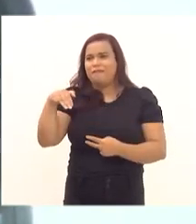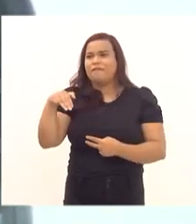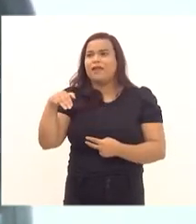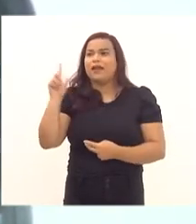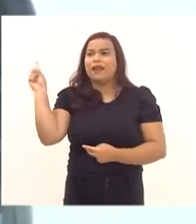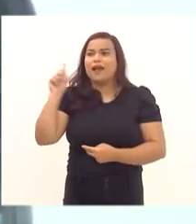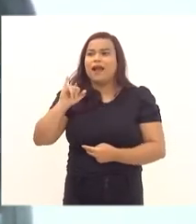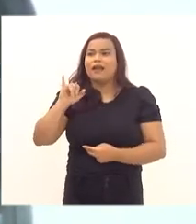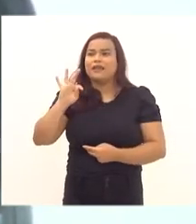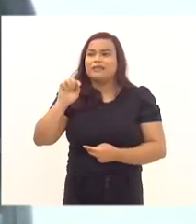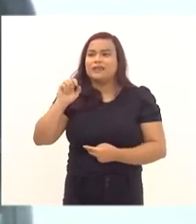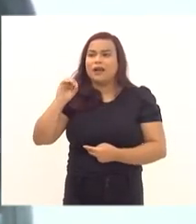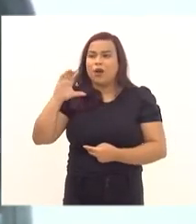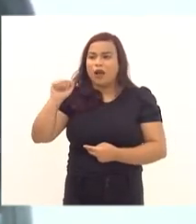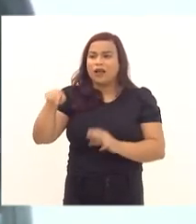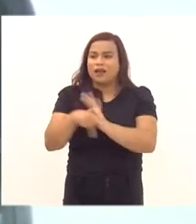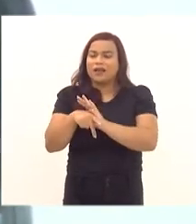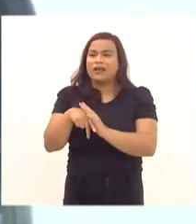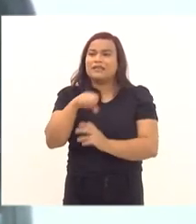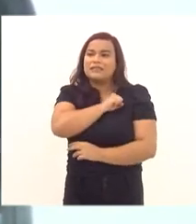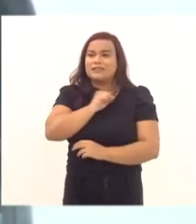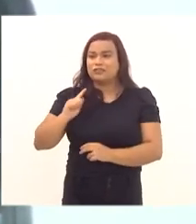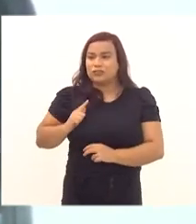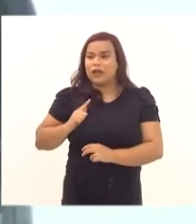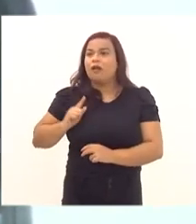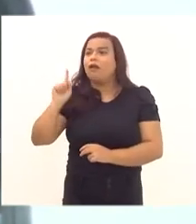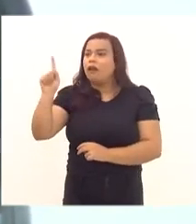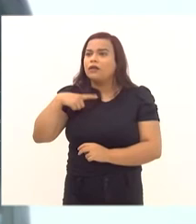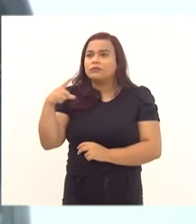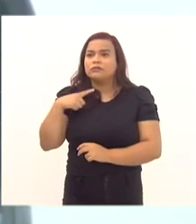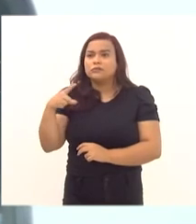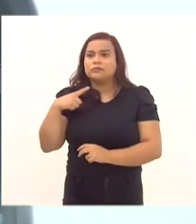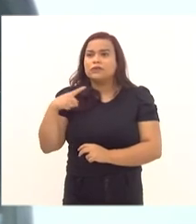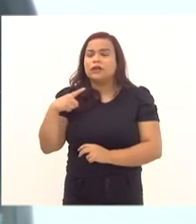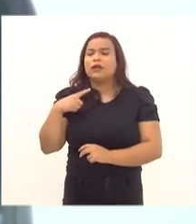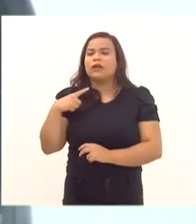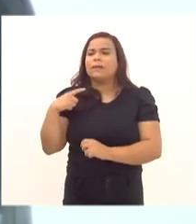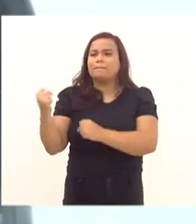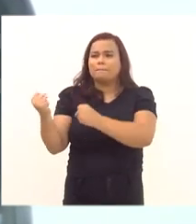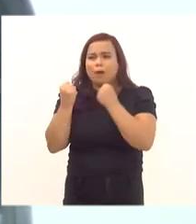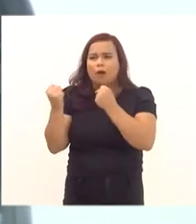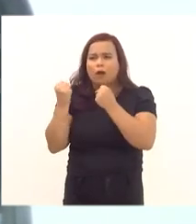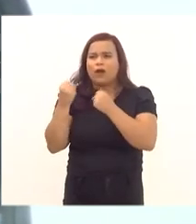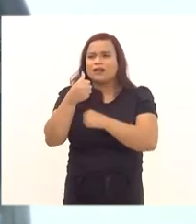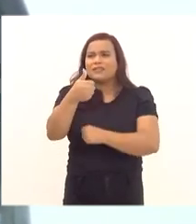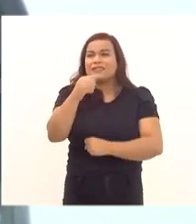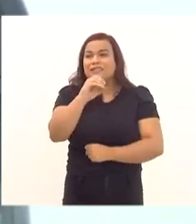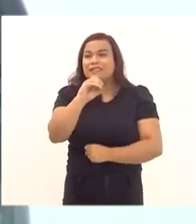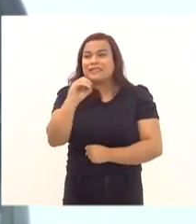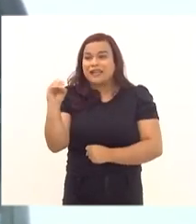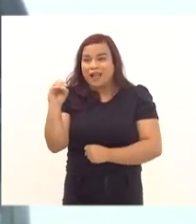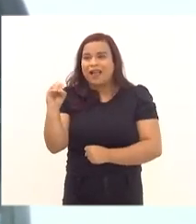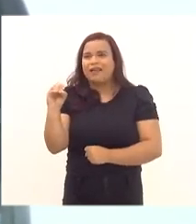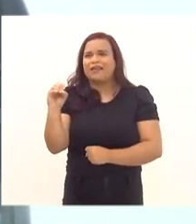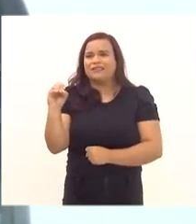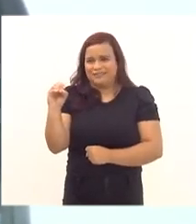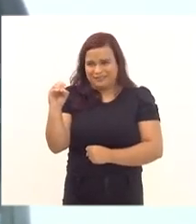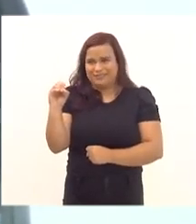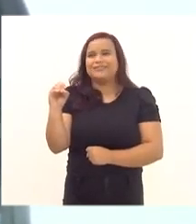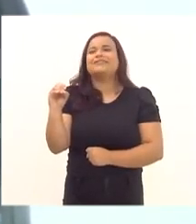em São Gonçalo eles têm uma potência de 100 kilowats que chega até em outro continente